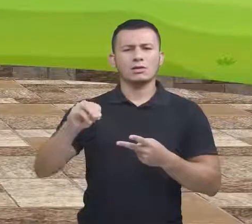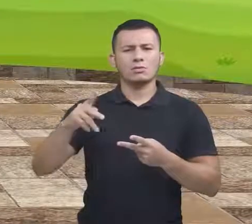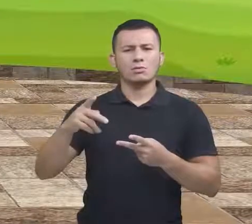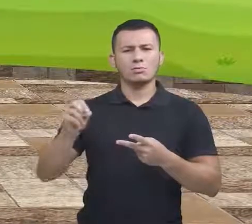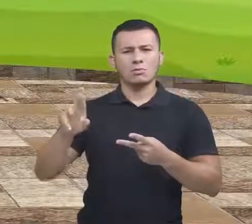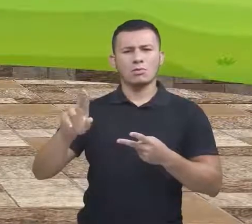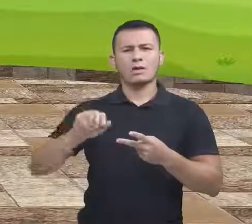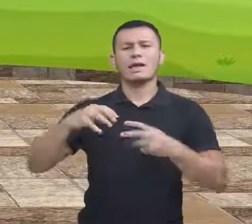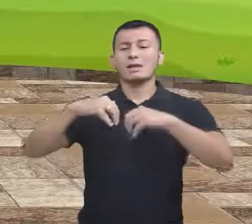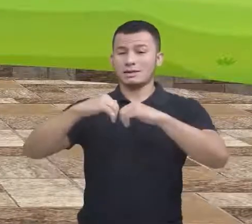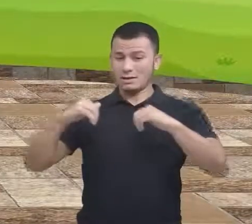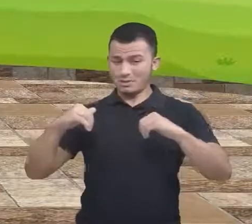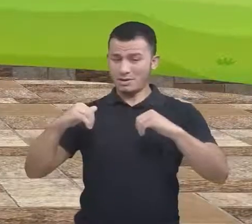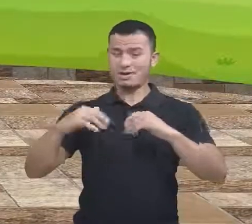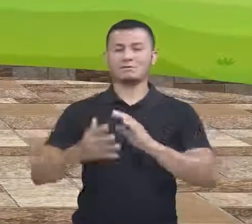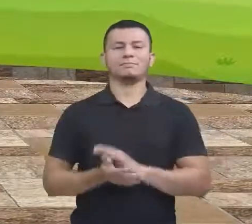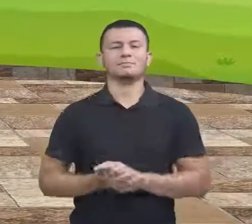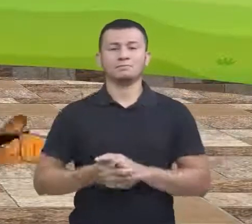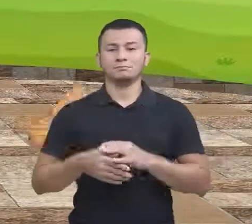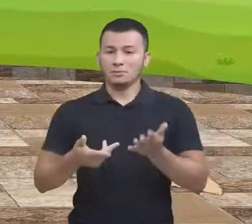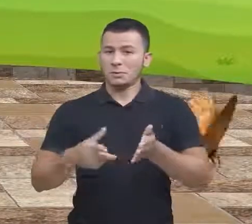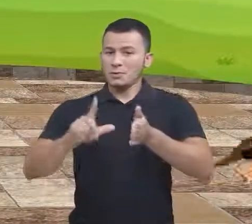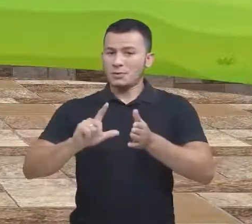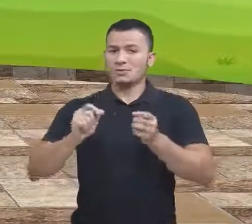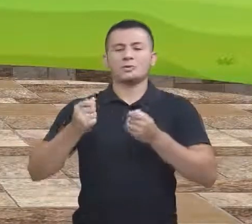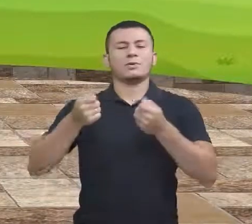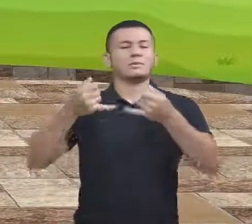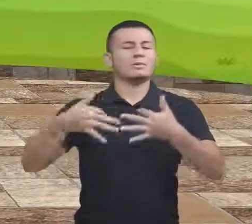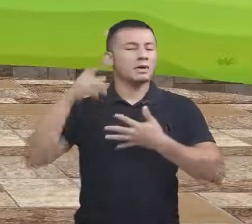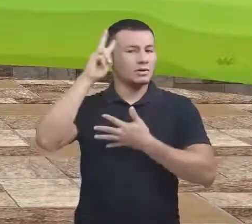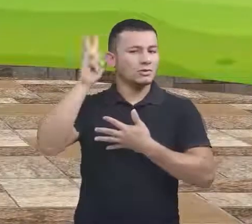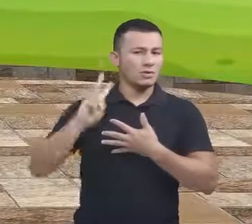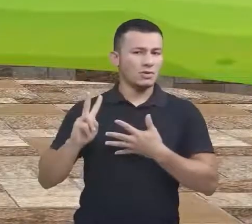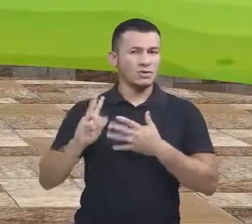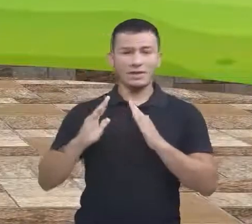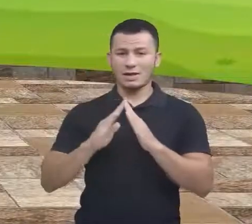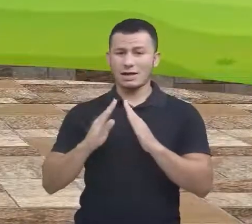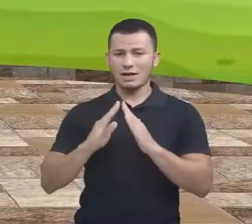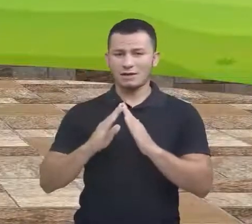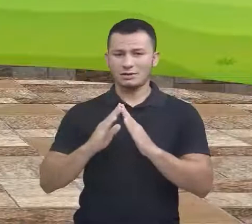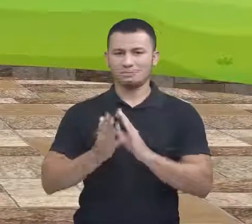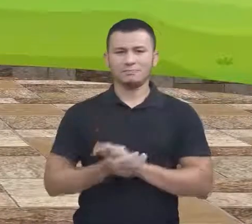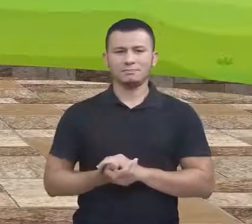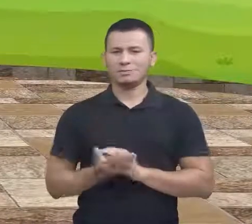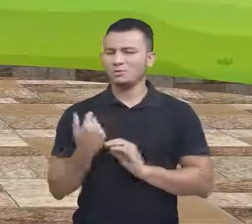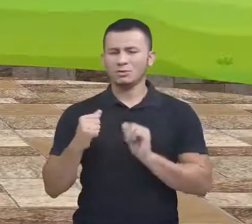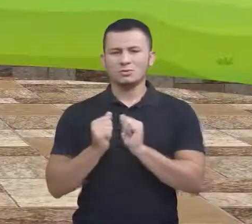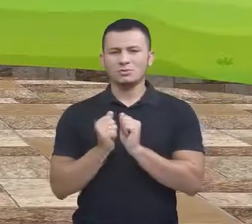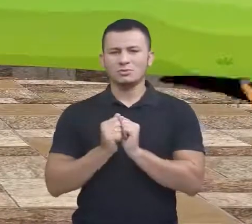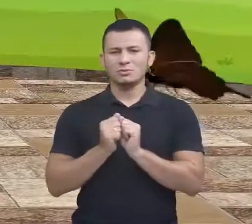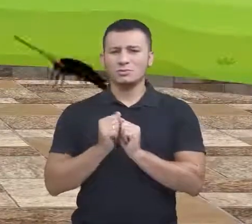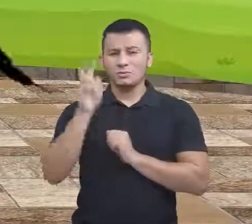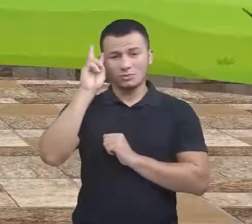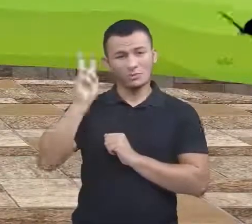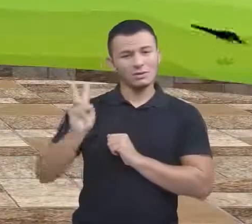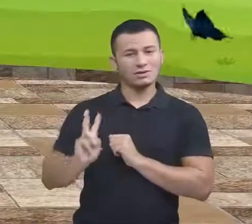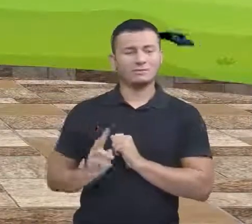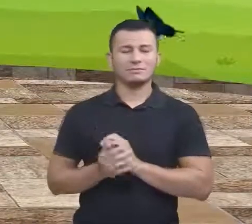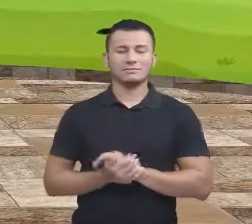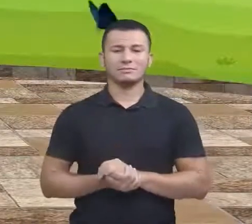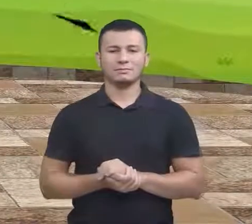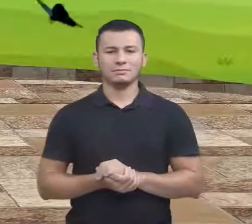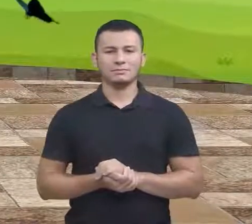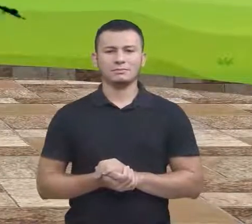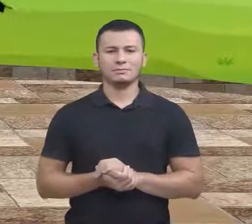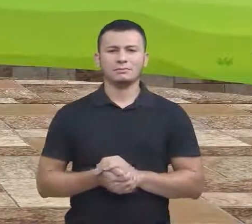historinha para vocês a histórinha das casinhas Vamos aprender vamos prestar atenção